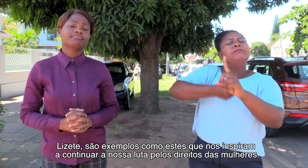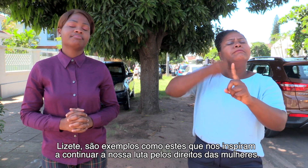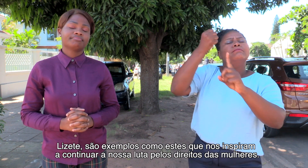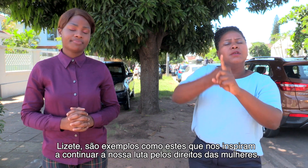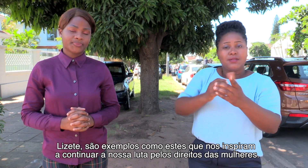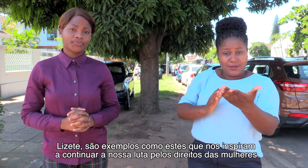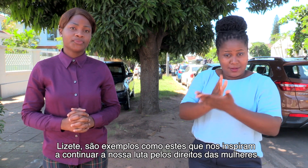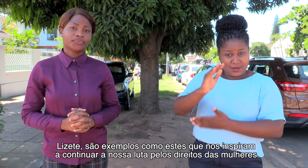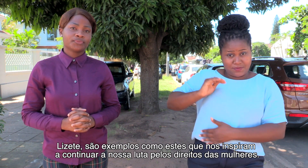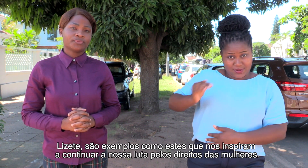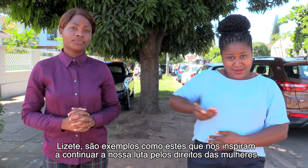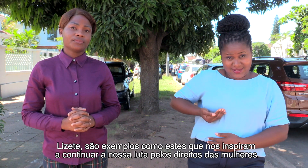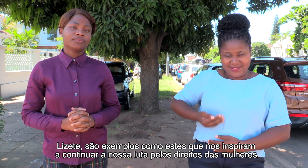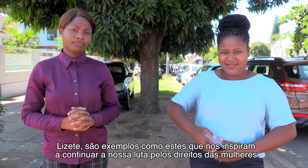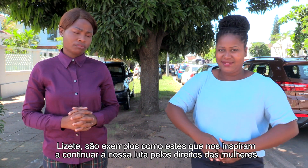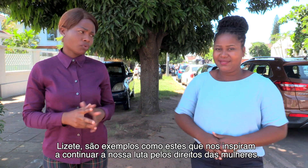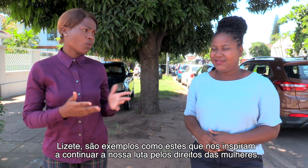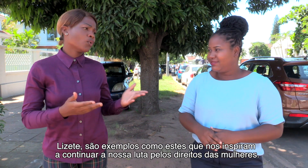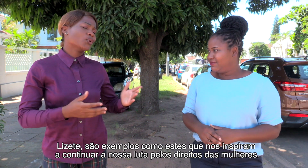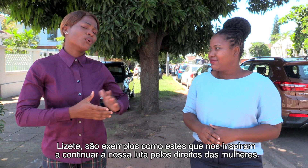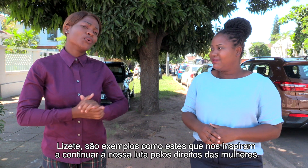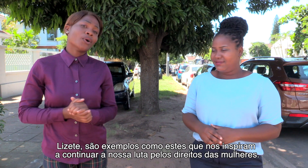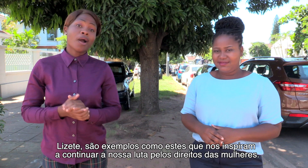a nossa luta pelos direitos das mulheres.